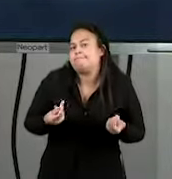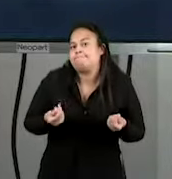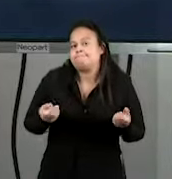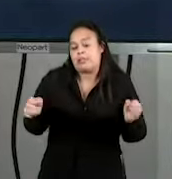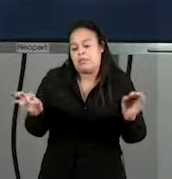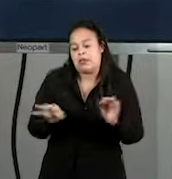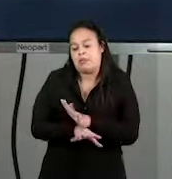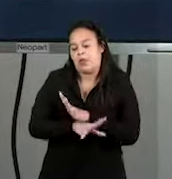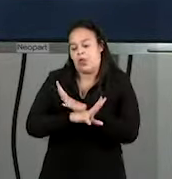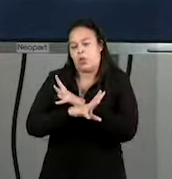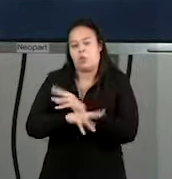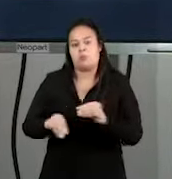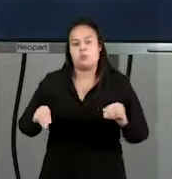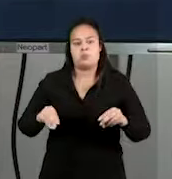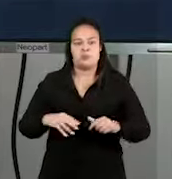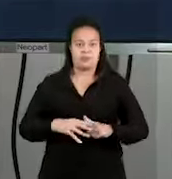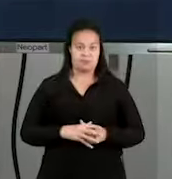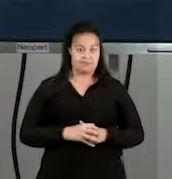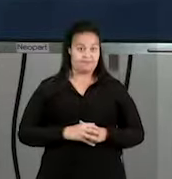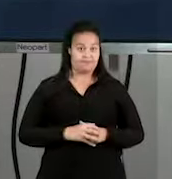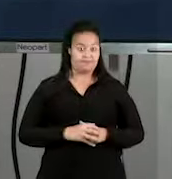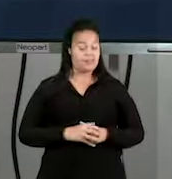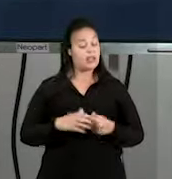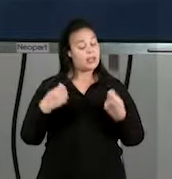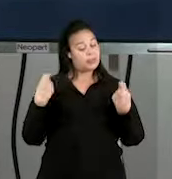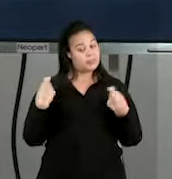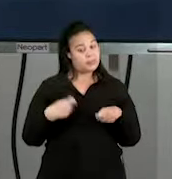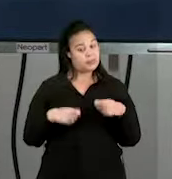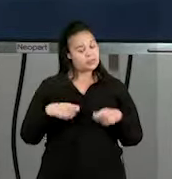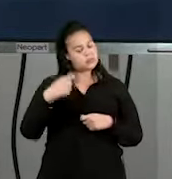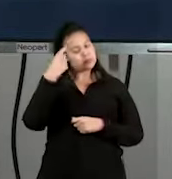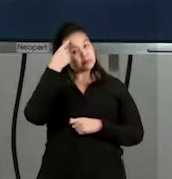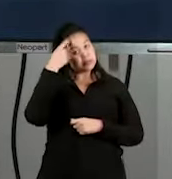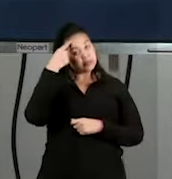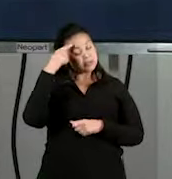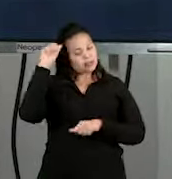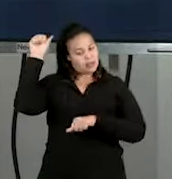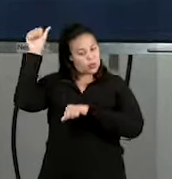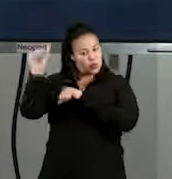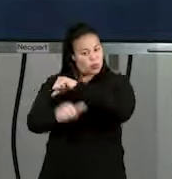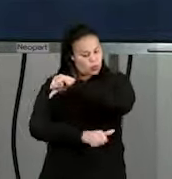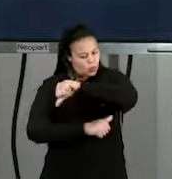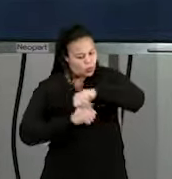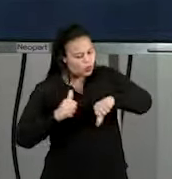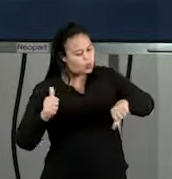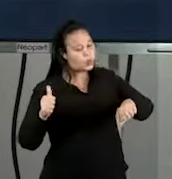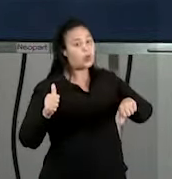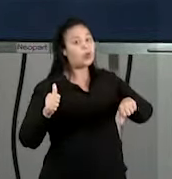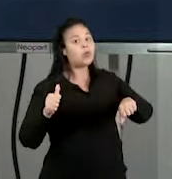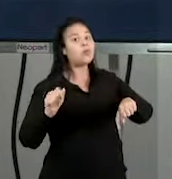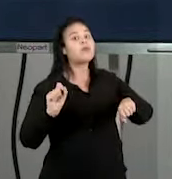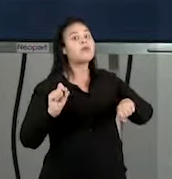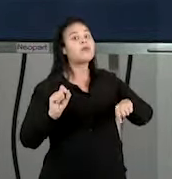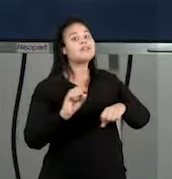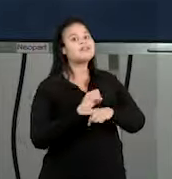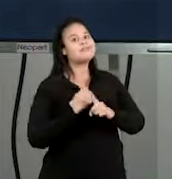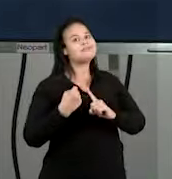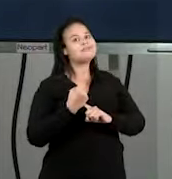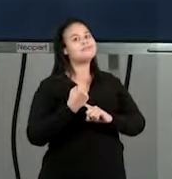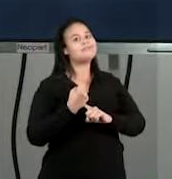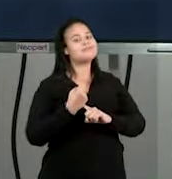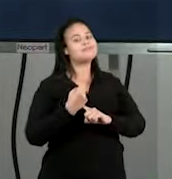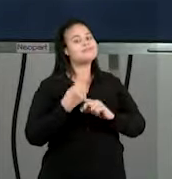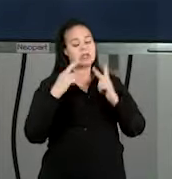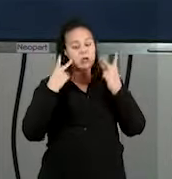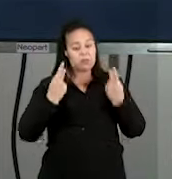acabar com aquilo. Houve a necessidade de pensar numa transformação da sociedade. Já que o ser humano não